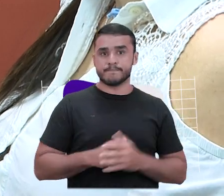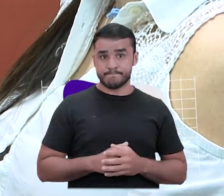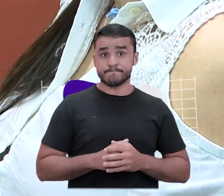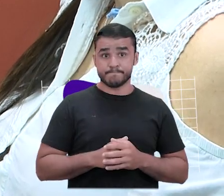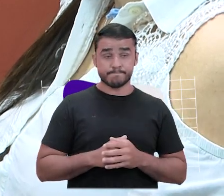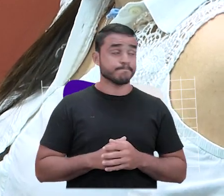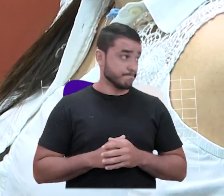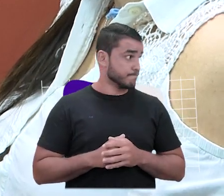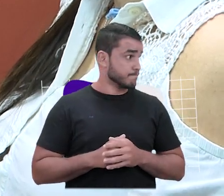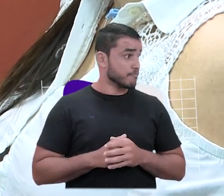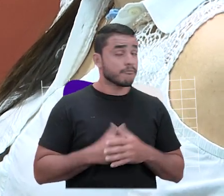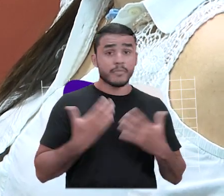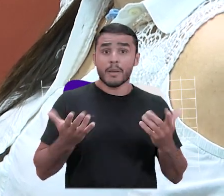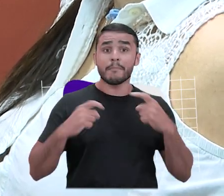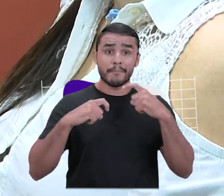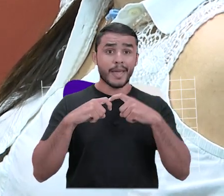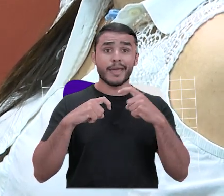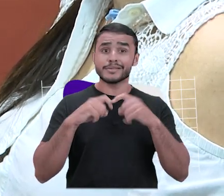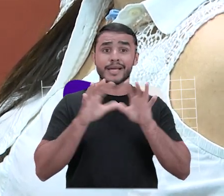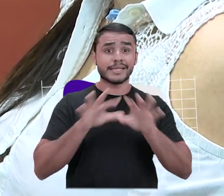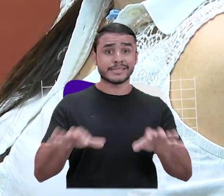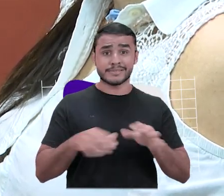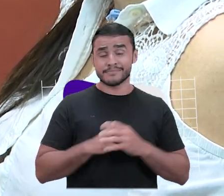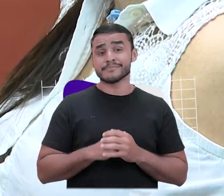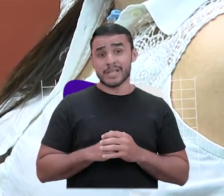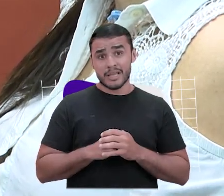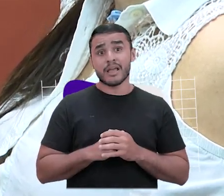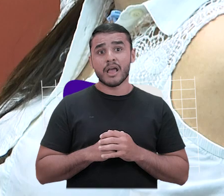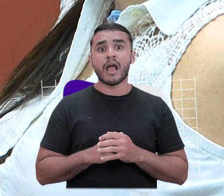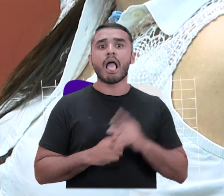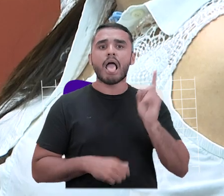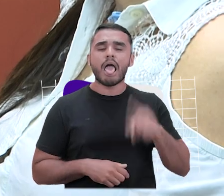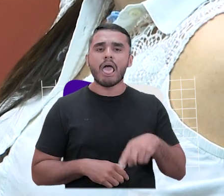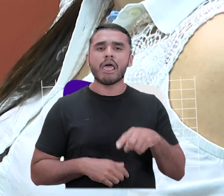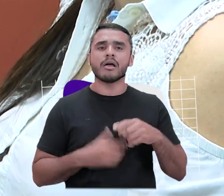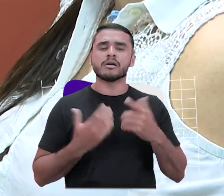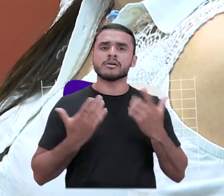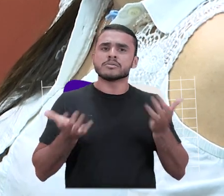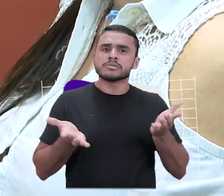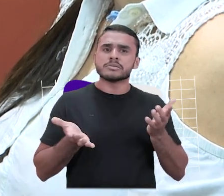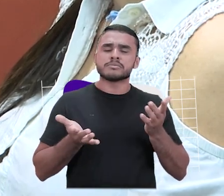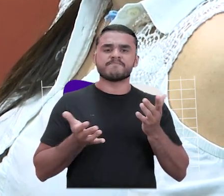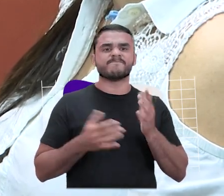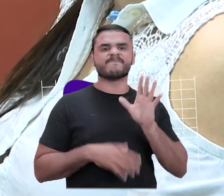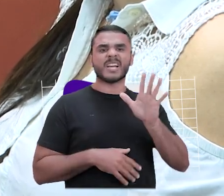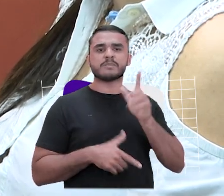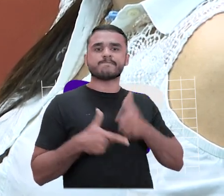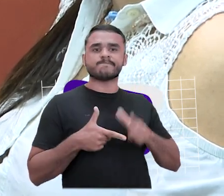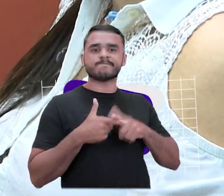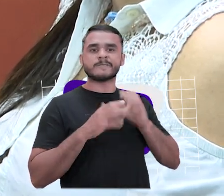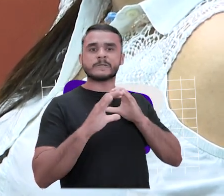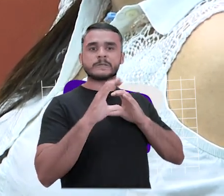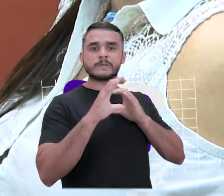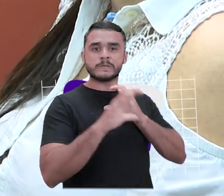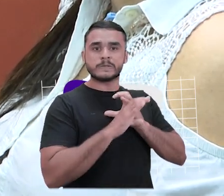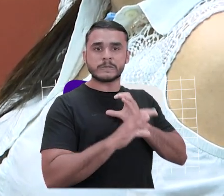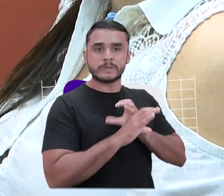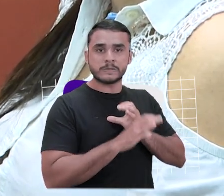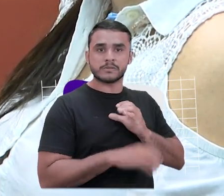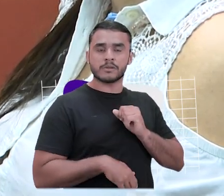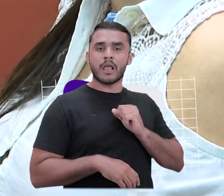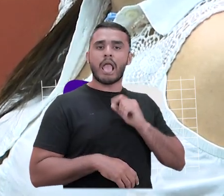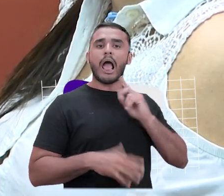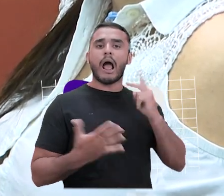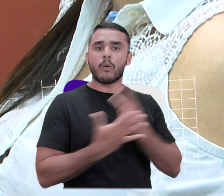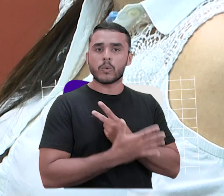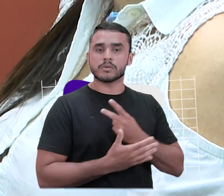mudar os códigos médicos, mas, assim, muito se refere aos déficits, né, de comunicação, de sociabilidade. Isso. Eu considero que são